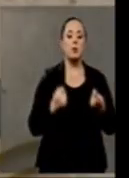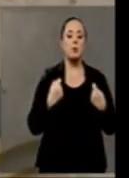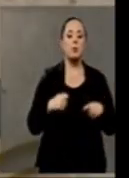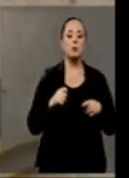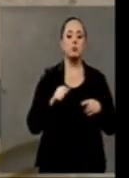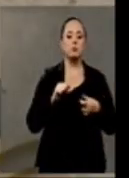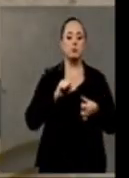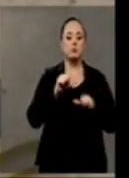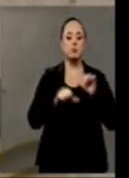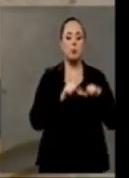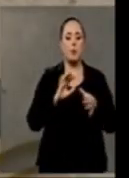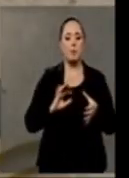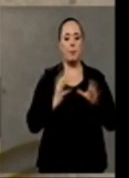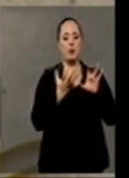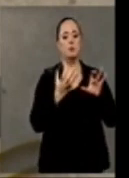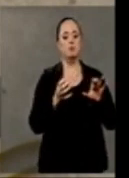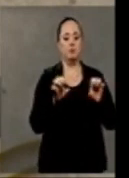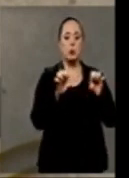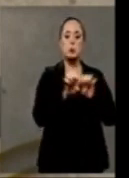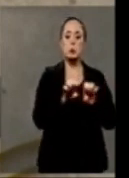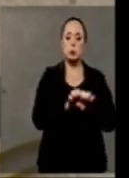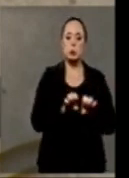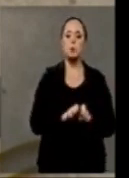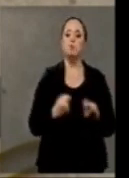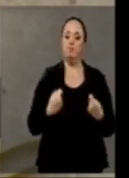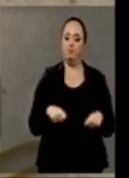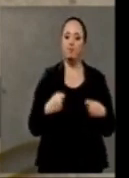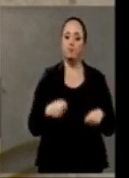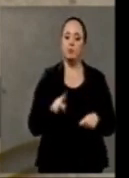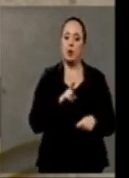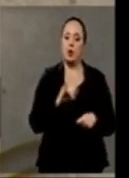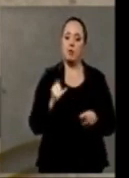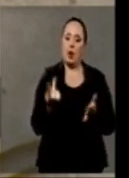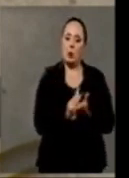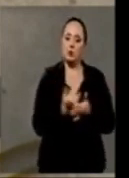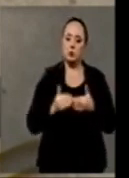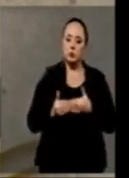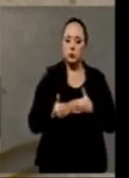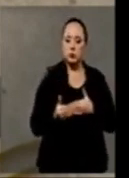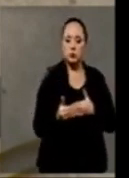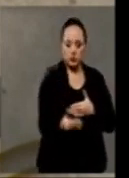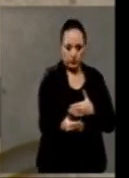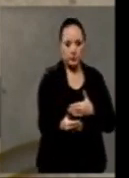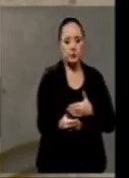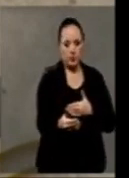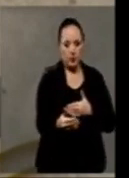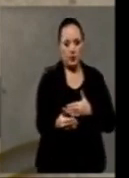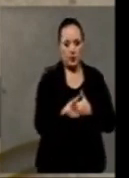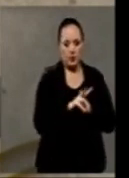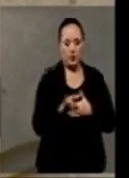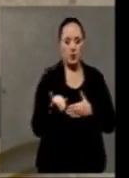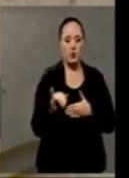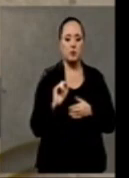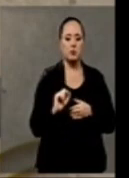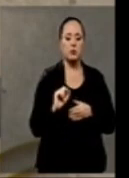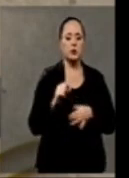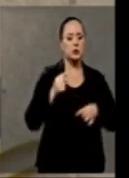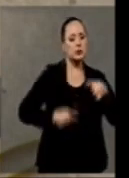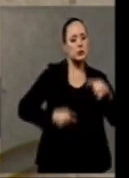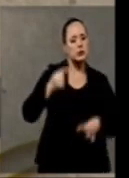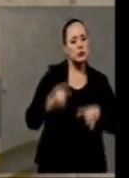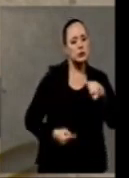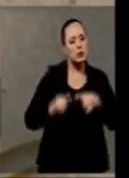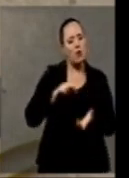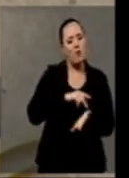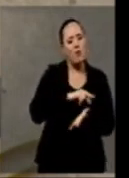reformas estruturantes que serão realizadas e certamente ensejaram discussões